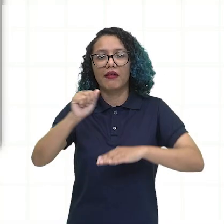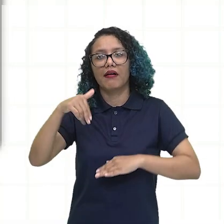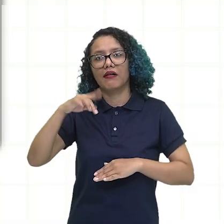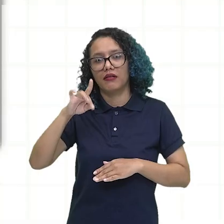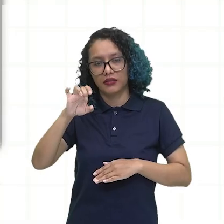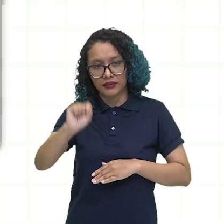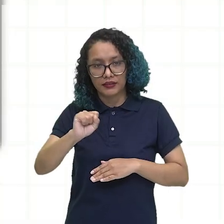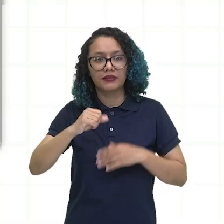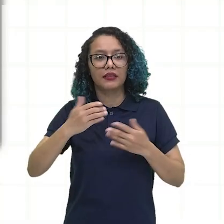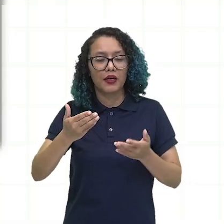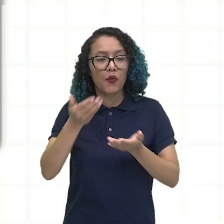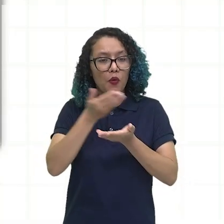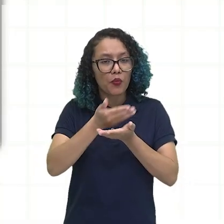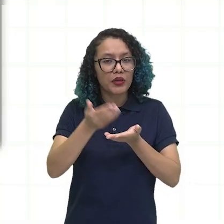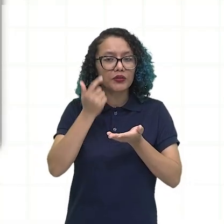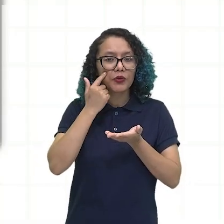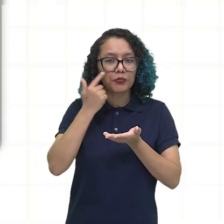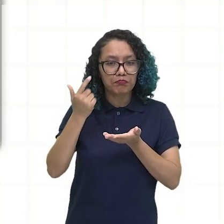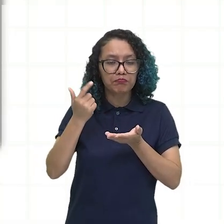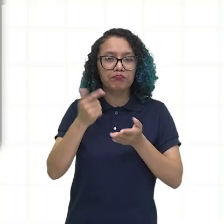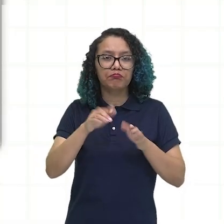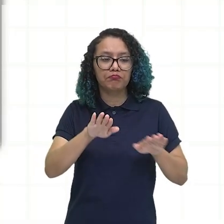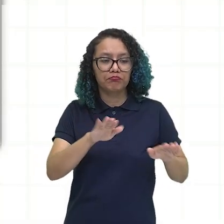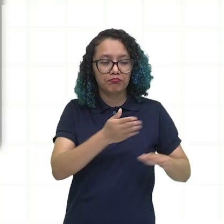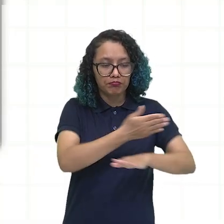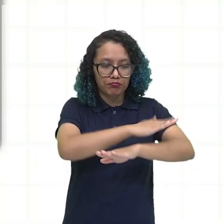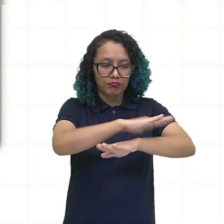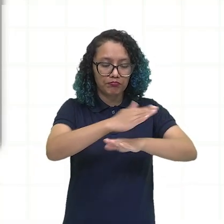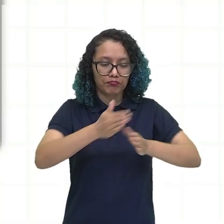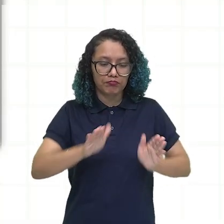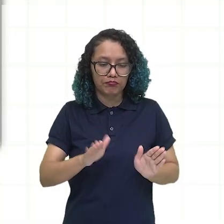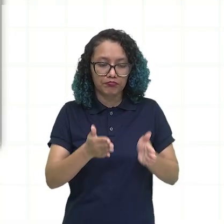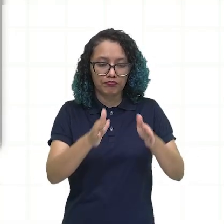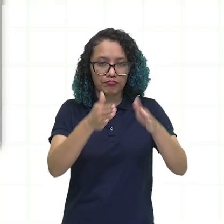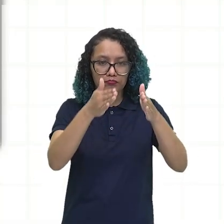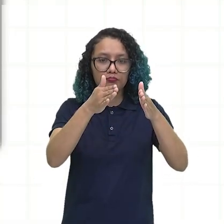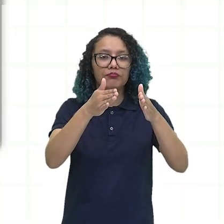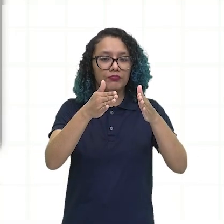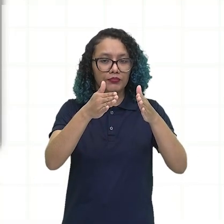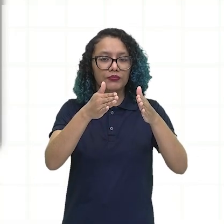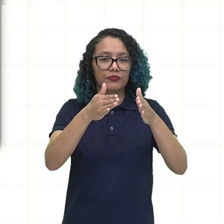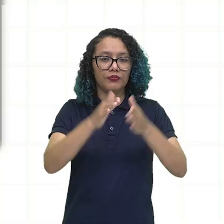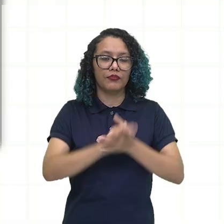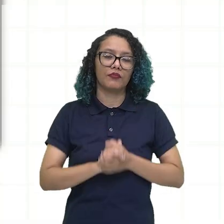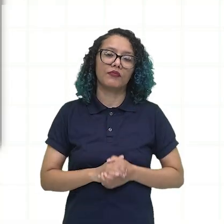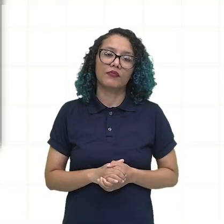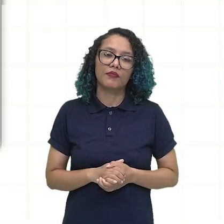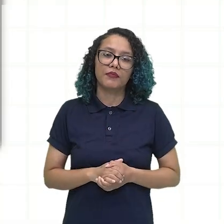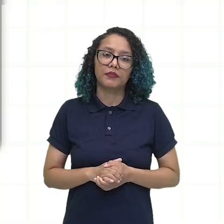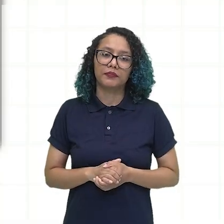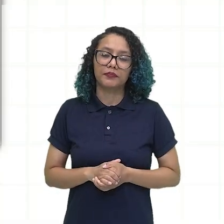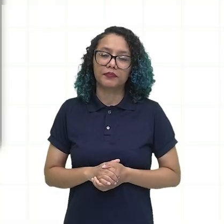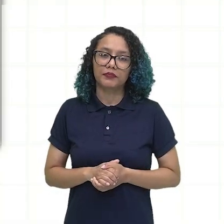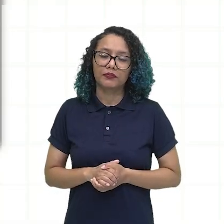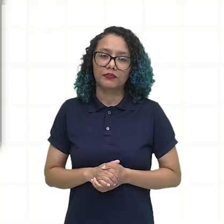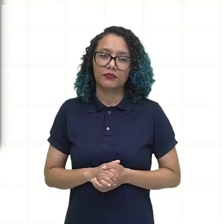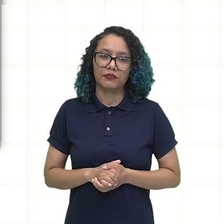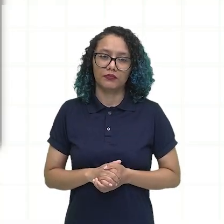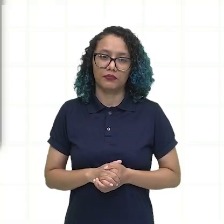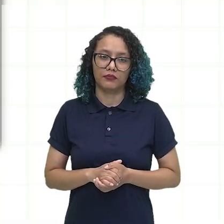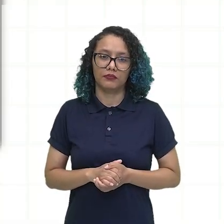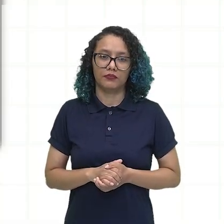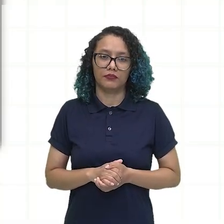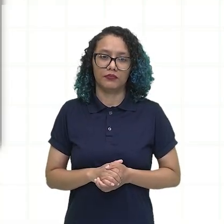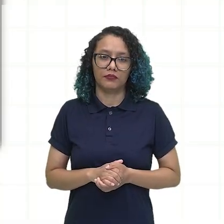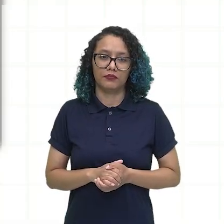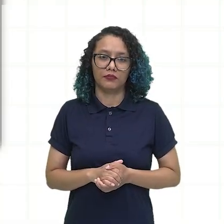essa área, que fez com que formasse aqui, primeiramente, né, um que